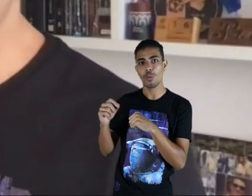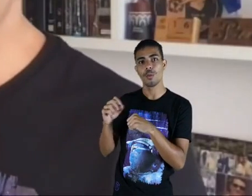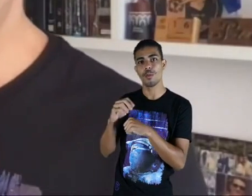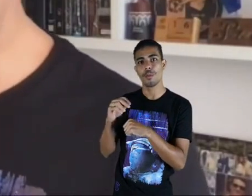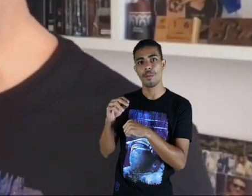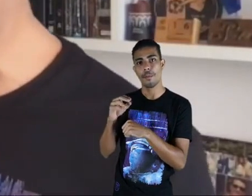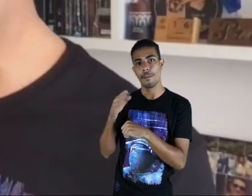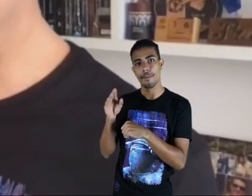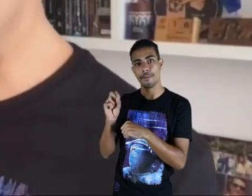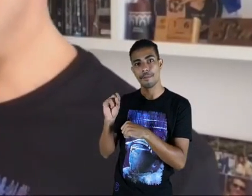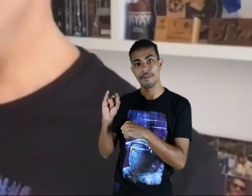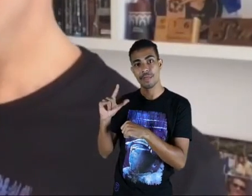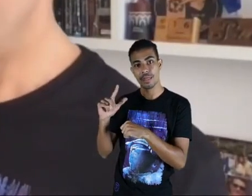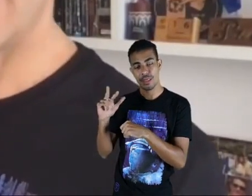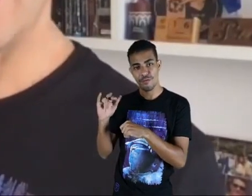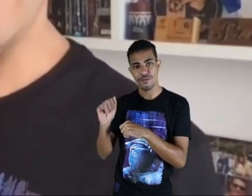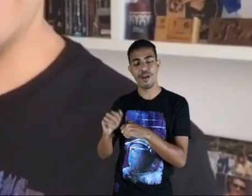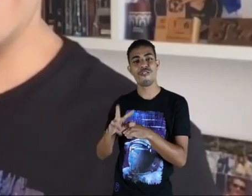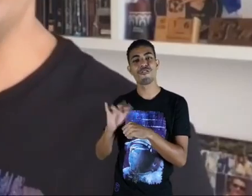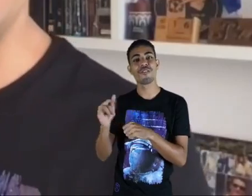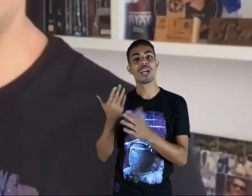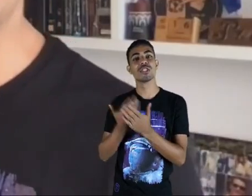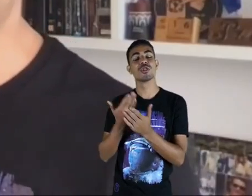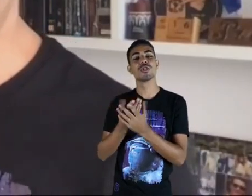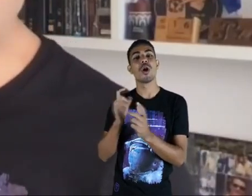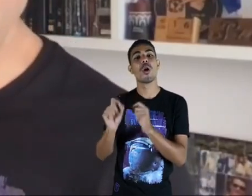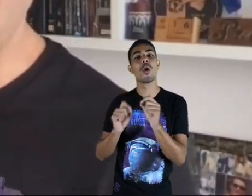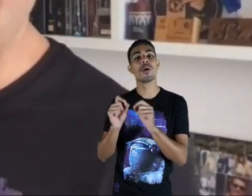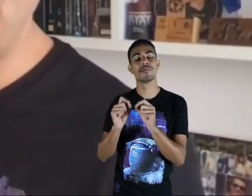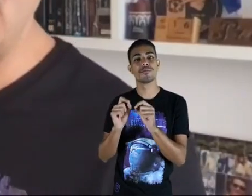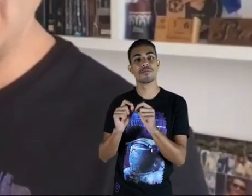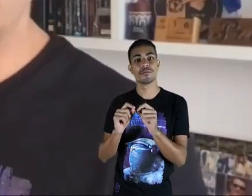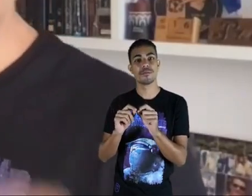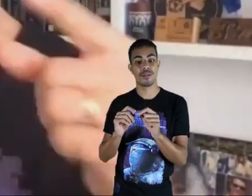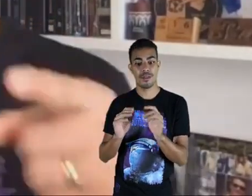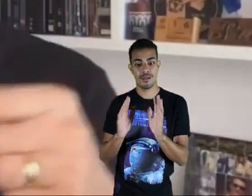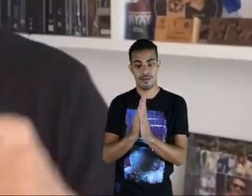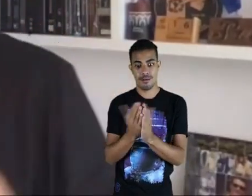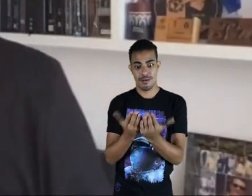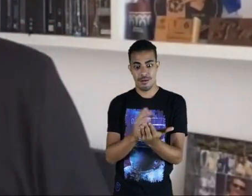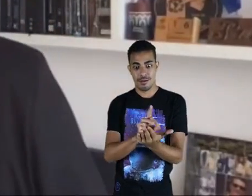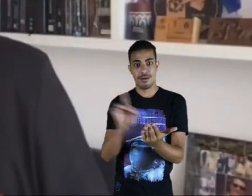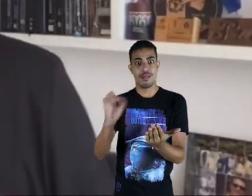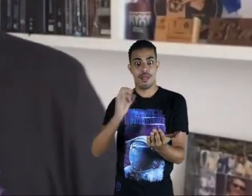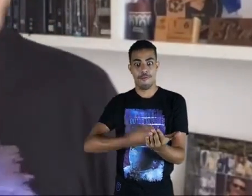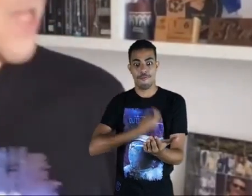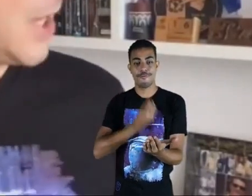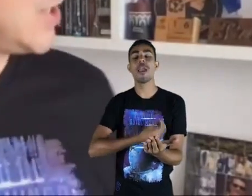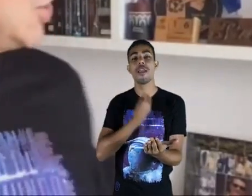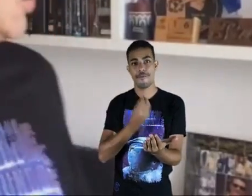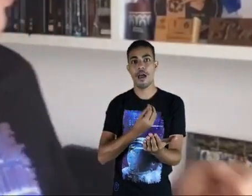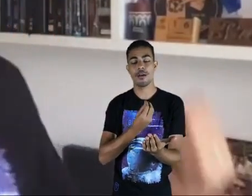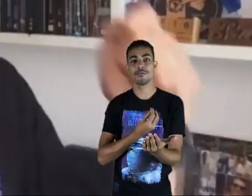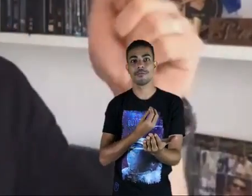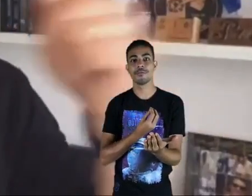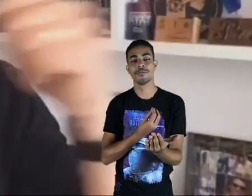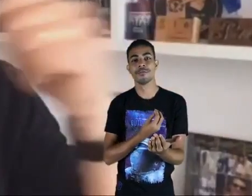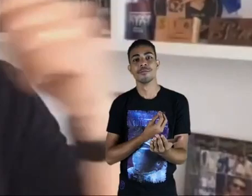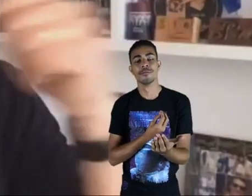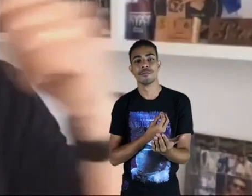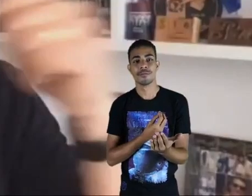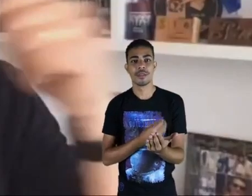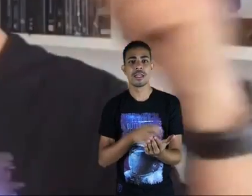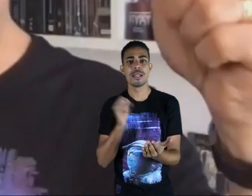uma versão paráfrase, que é a Bíblia Viva. Você acompanha na sua Bíblia e se tiver